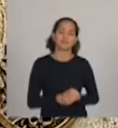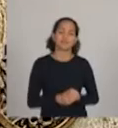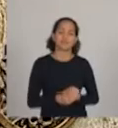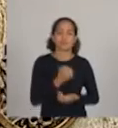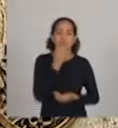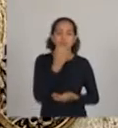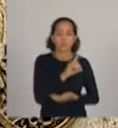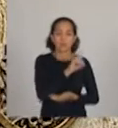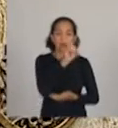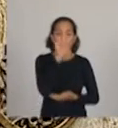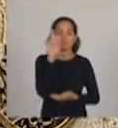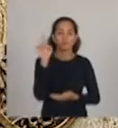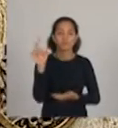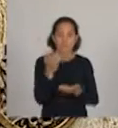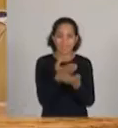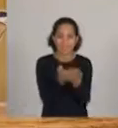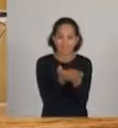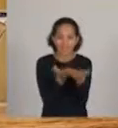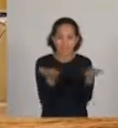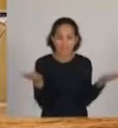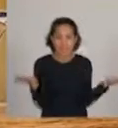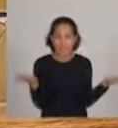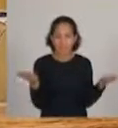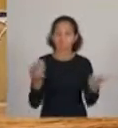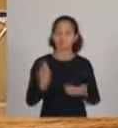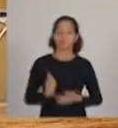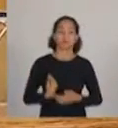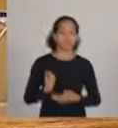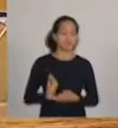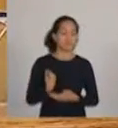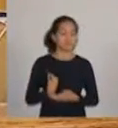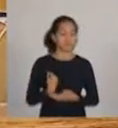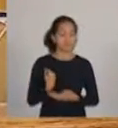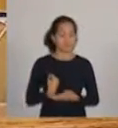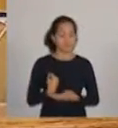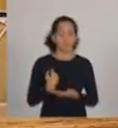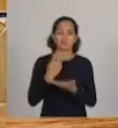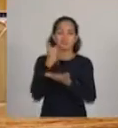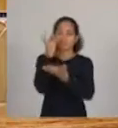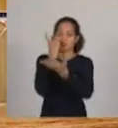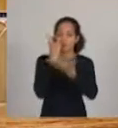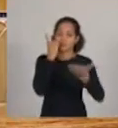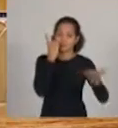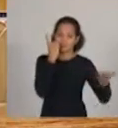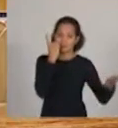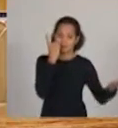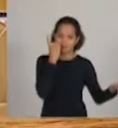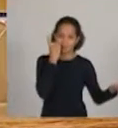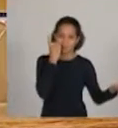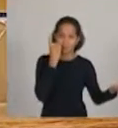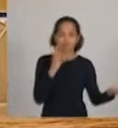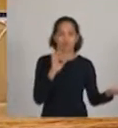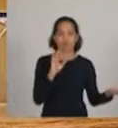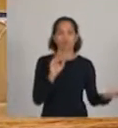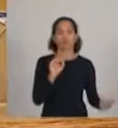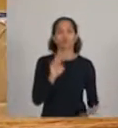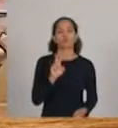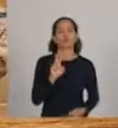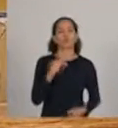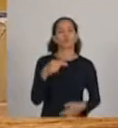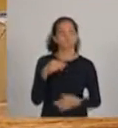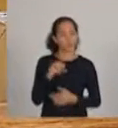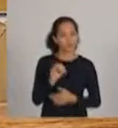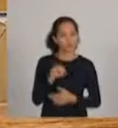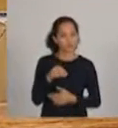Bom dia a todos e a todas presentes, deputados Torino Marques, que